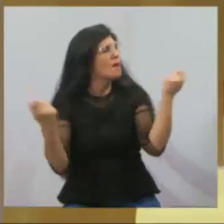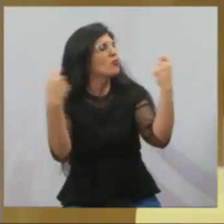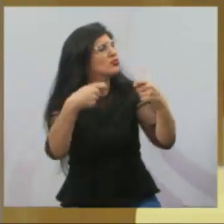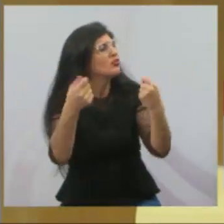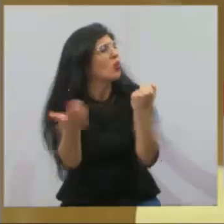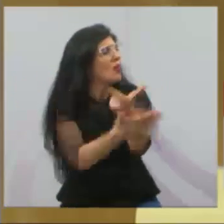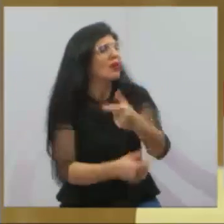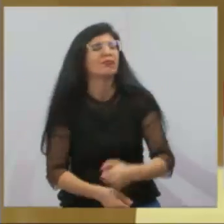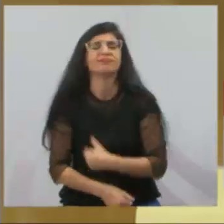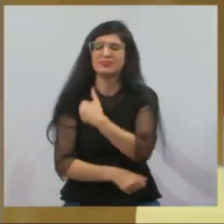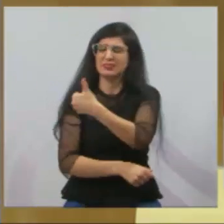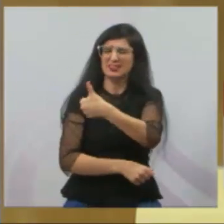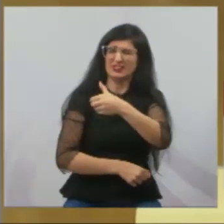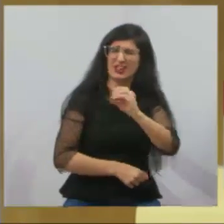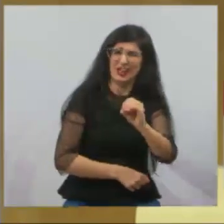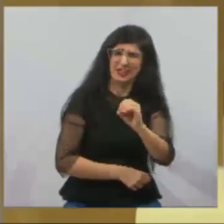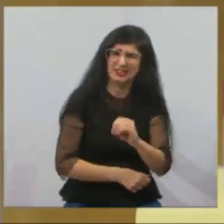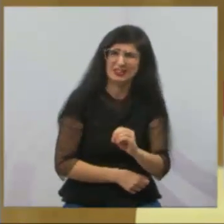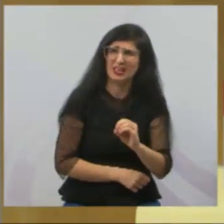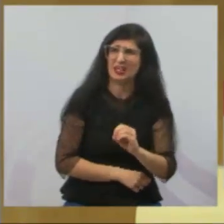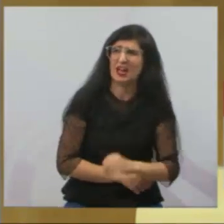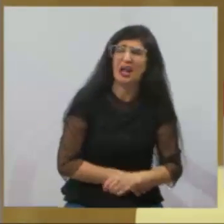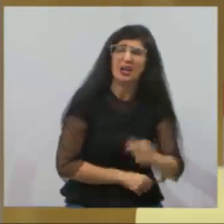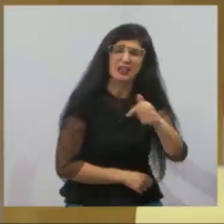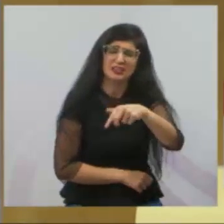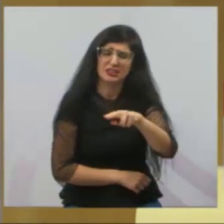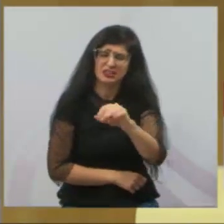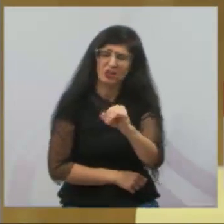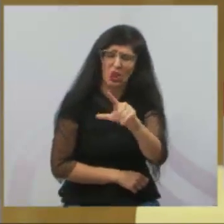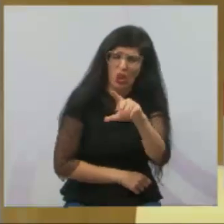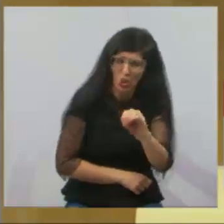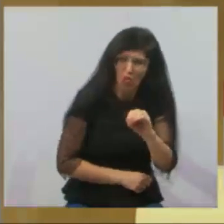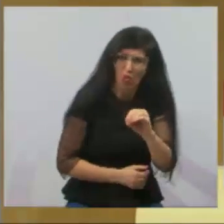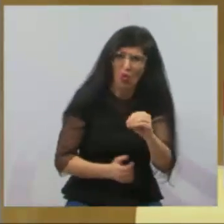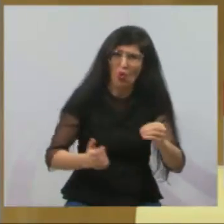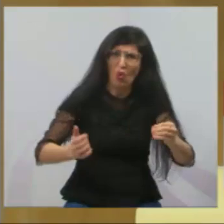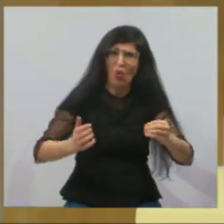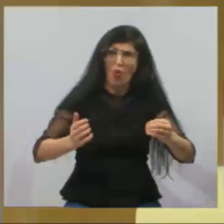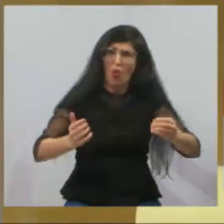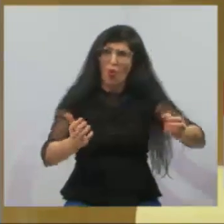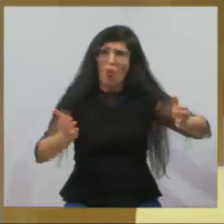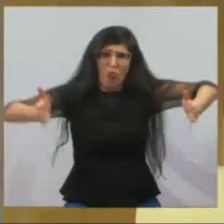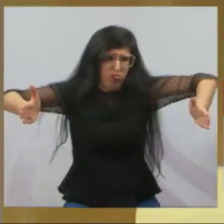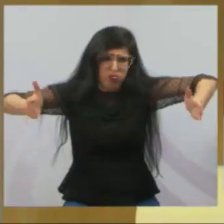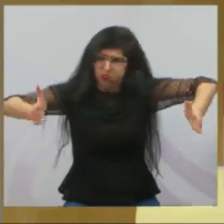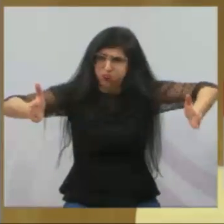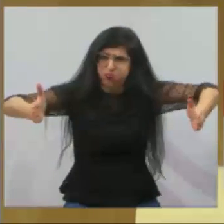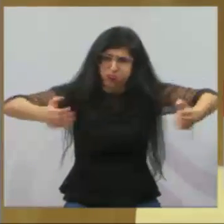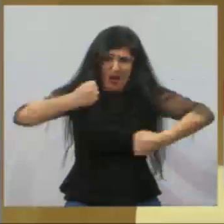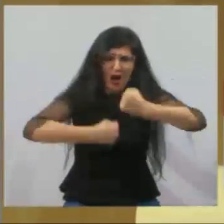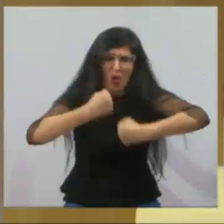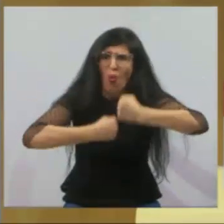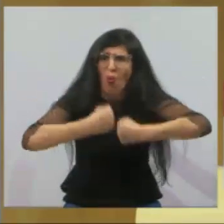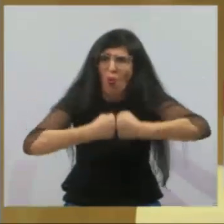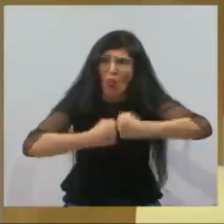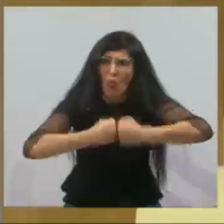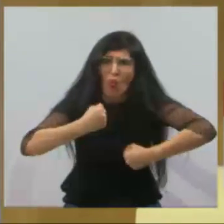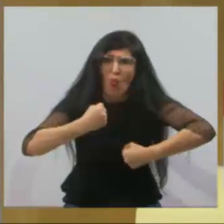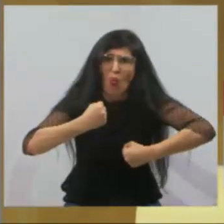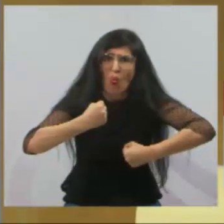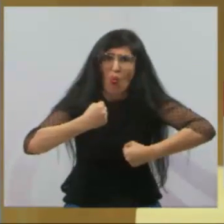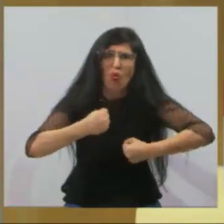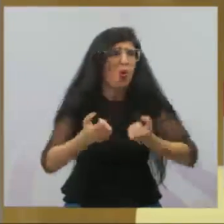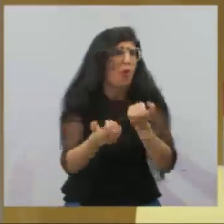de arroz, cara. Então é muita coisa para uma pessoa que já ganha pouquinho. Concordo plenamente. Eu também não sou favorável a isso,